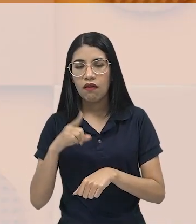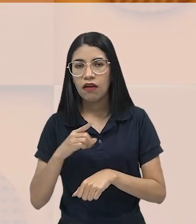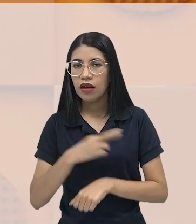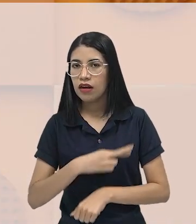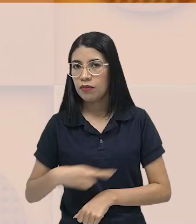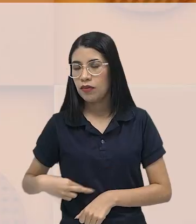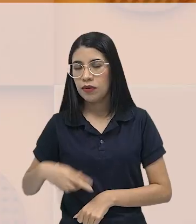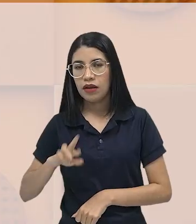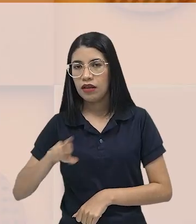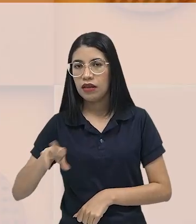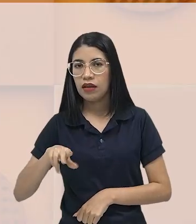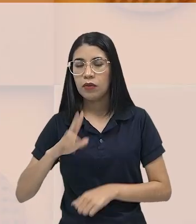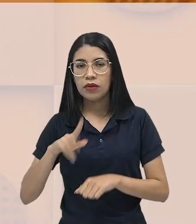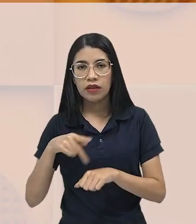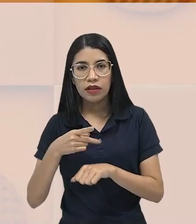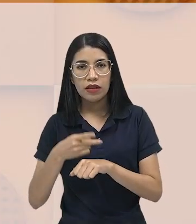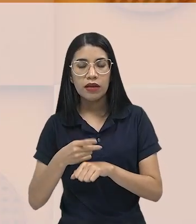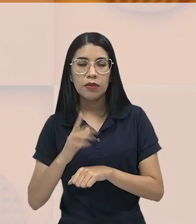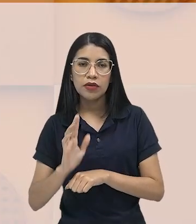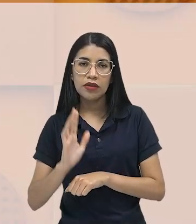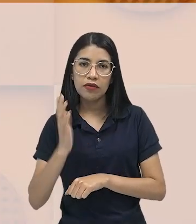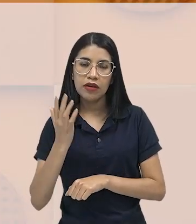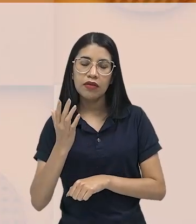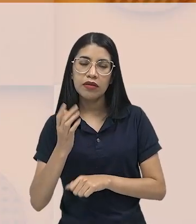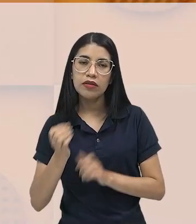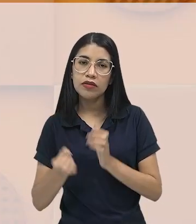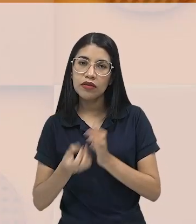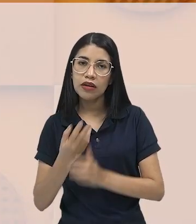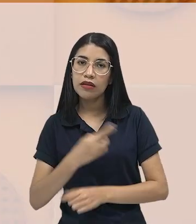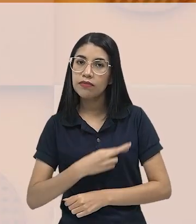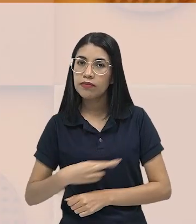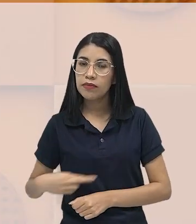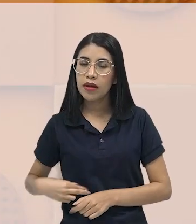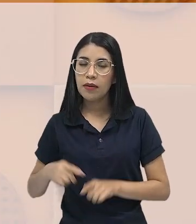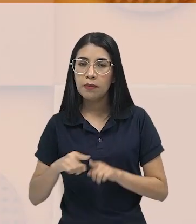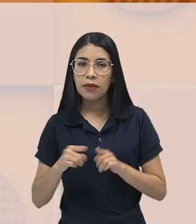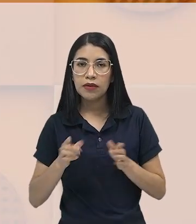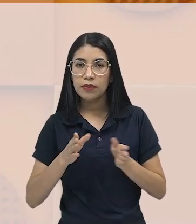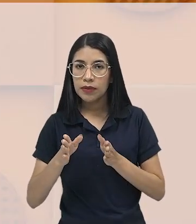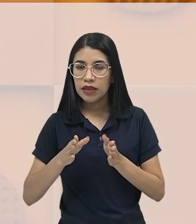gente? A República ela vai ocorrer bem depois. Mas